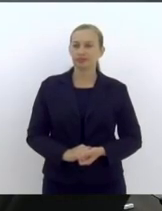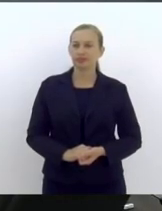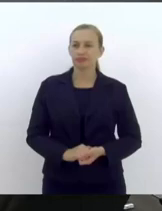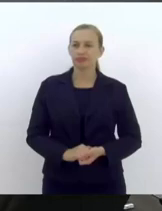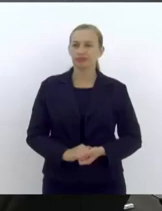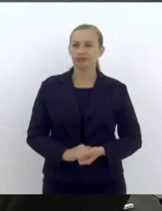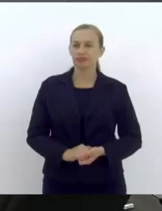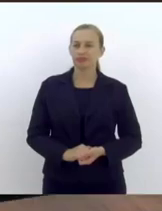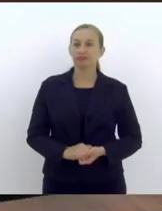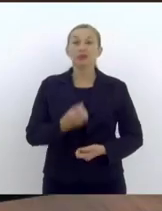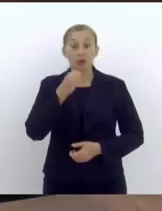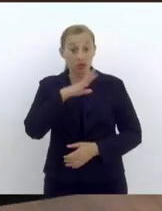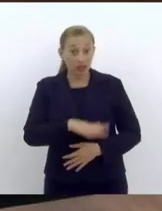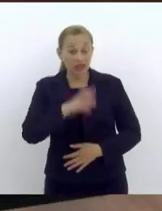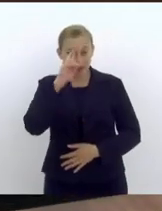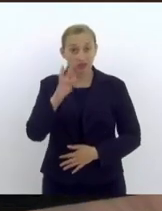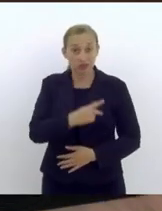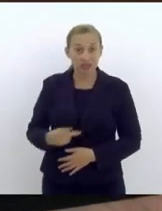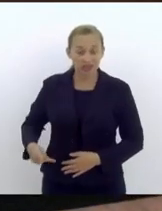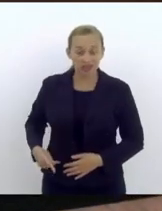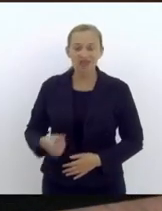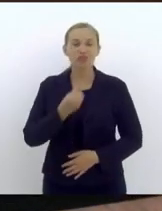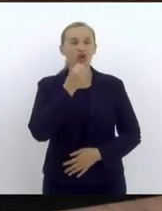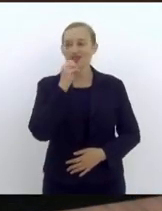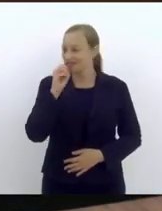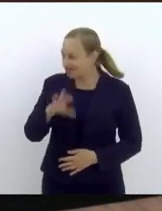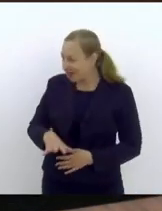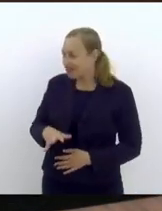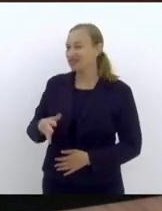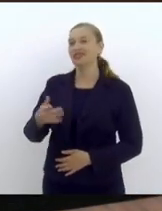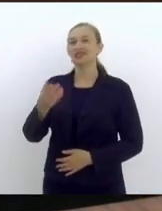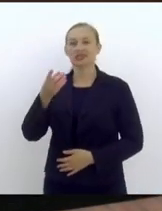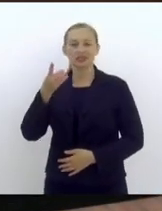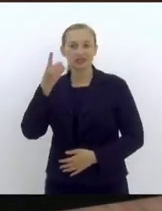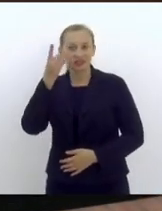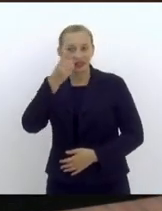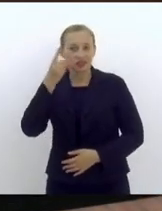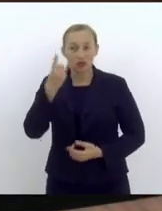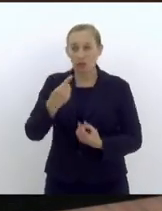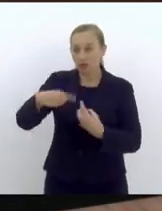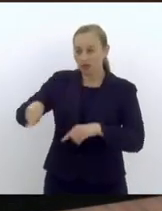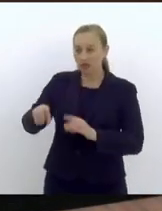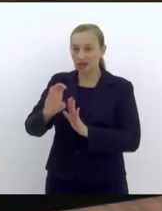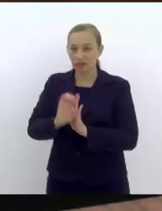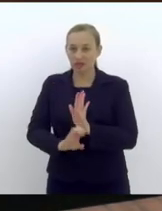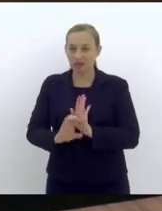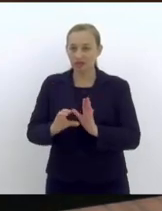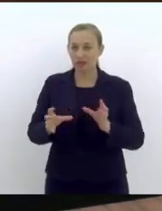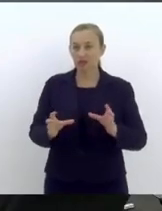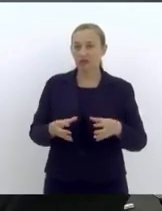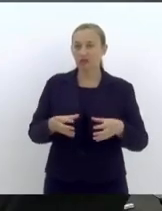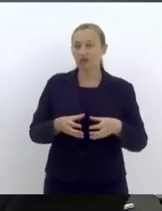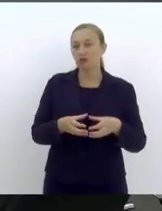Boa tarde Presidente Boa tarde Aparecida ccj é contrário a emenda